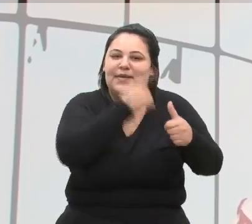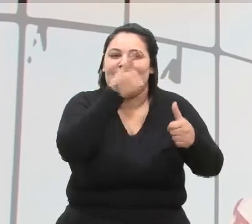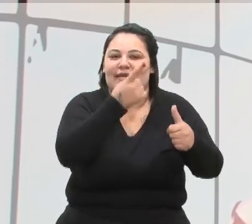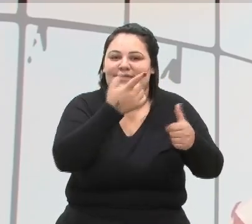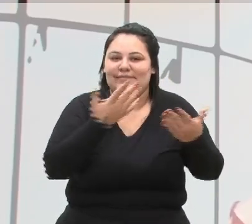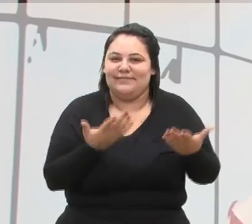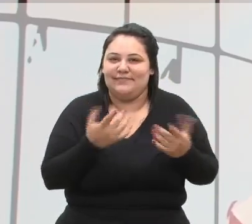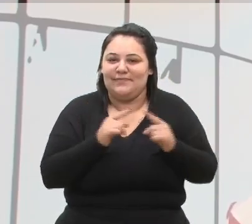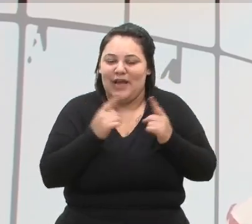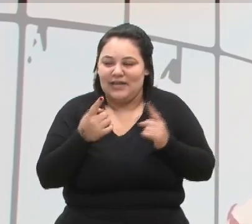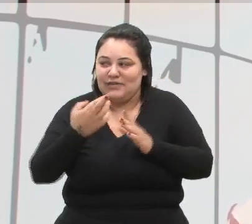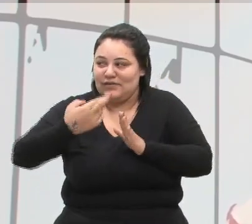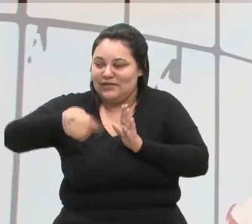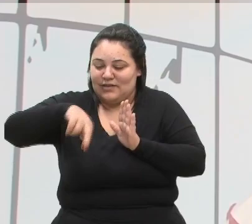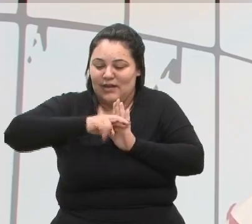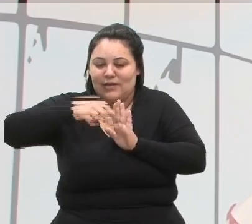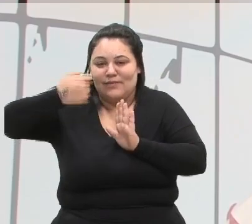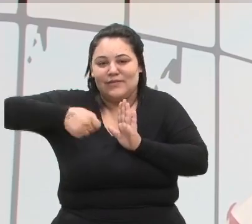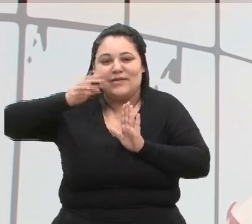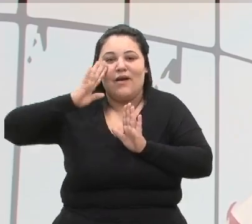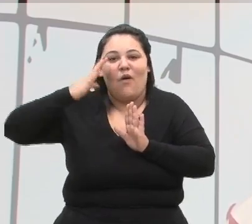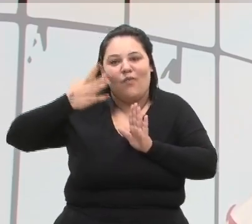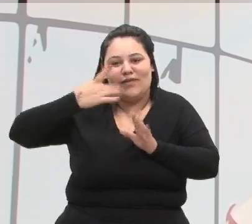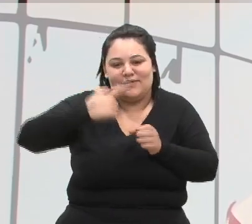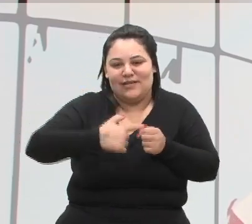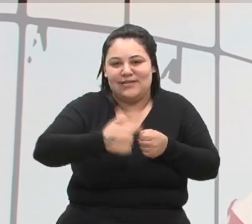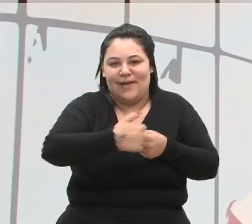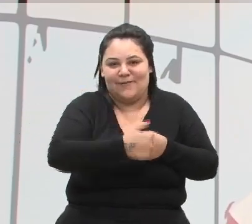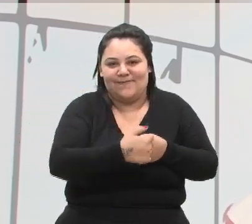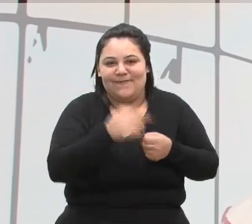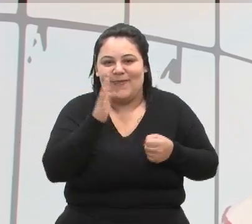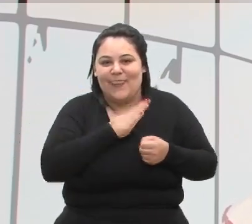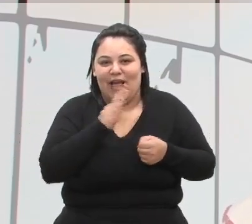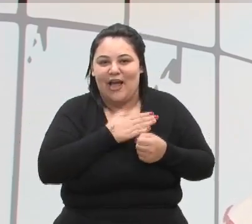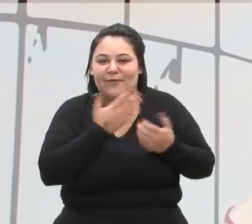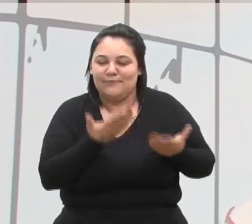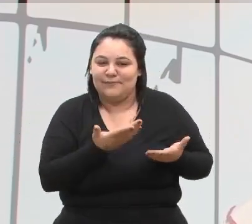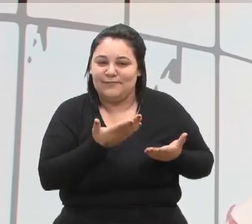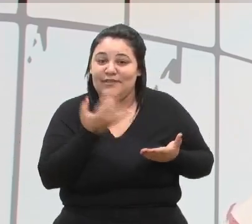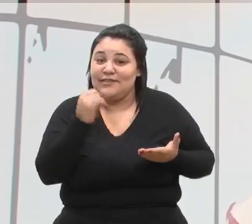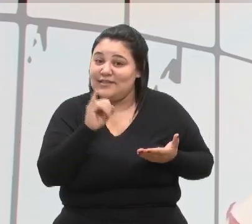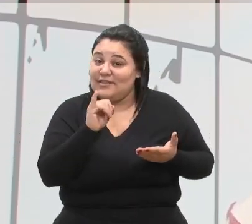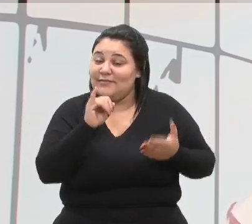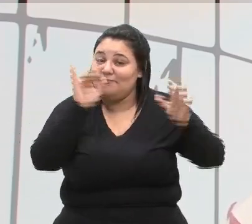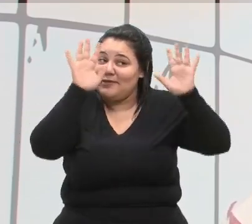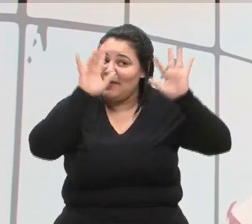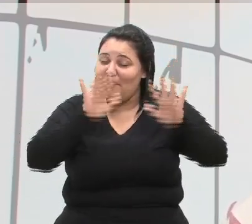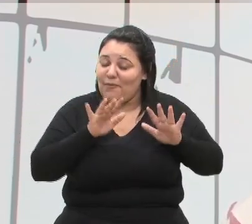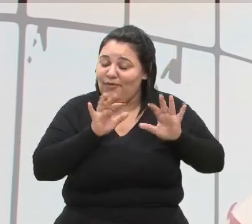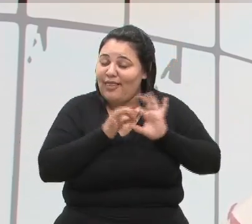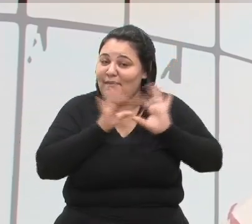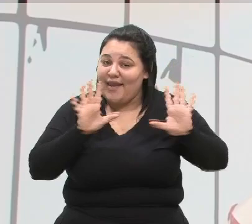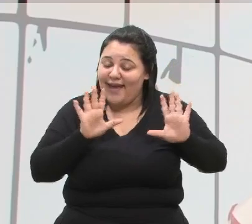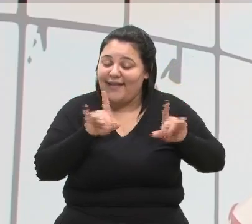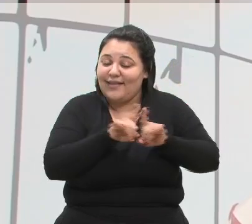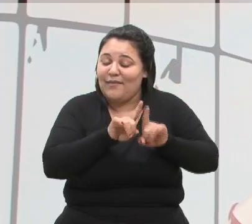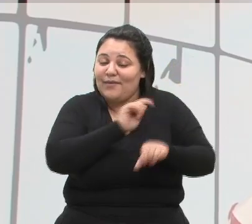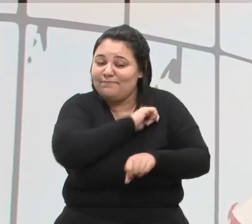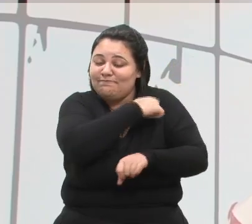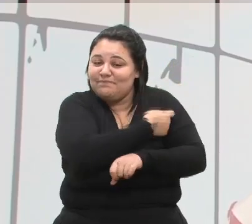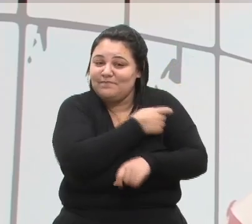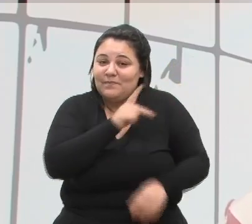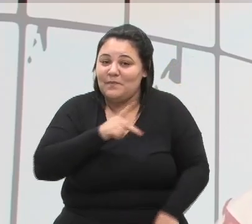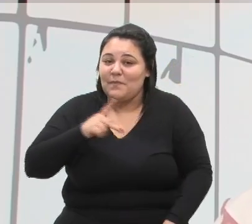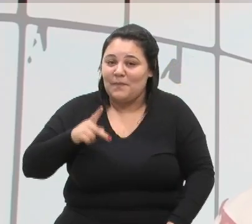o resultado que deve acontecer na nossa cidade, logo, se o tempo nos permitir, e o fiscalizador, o órgão público